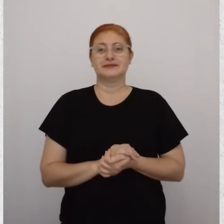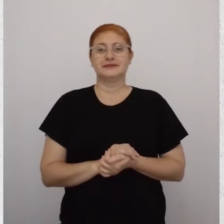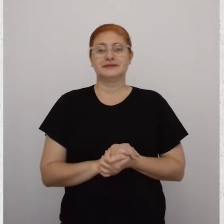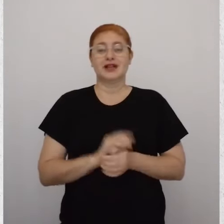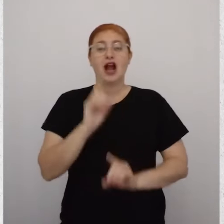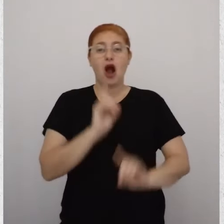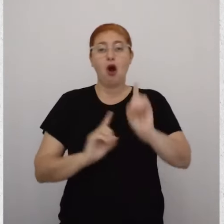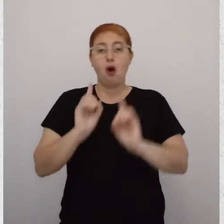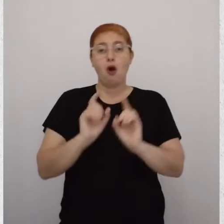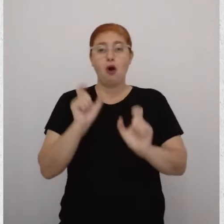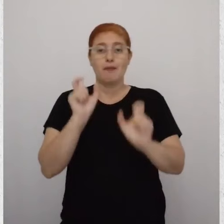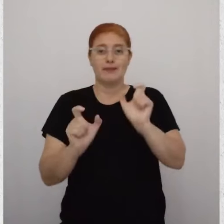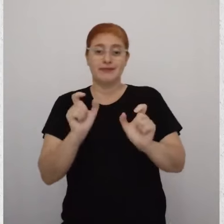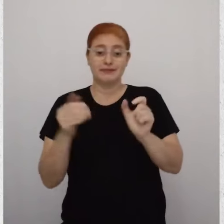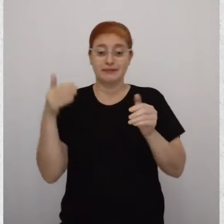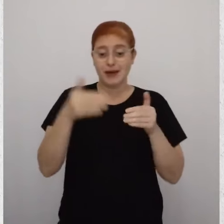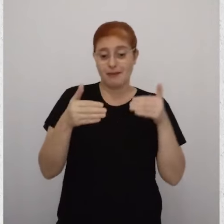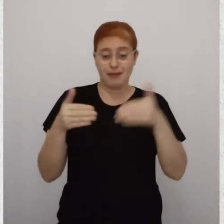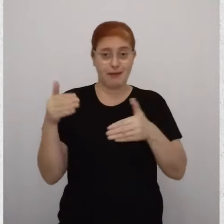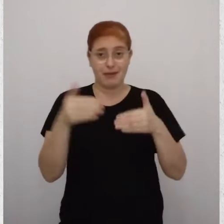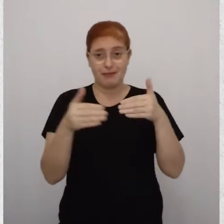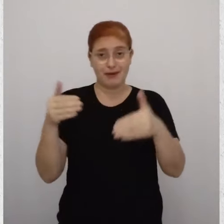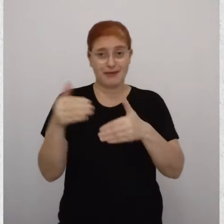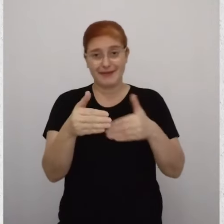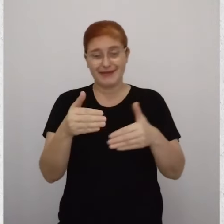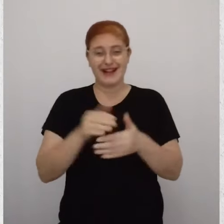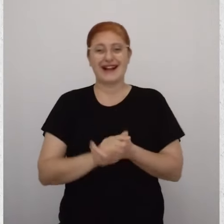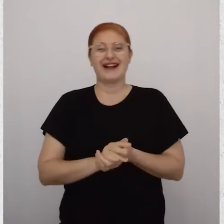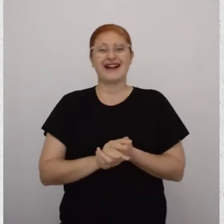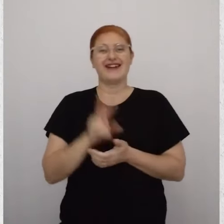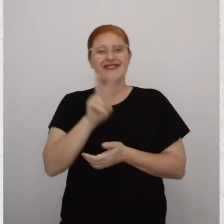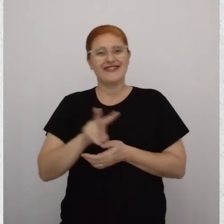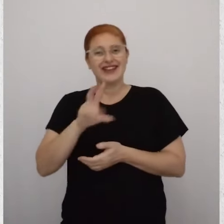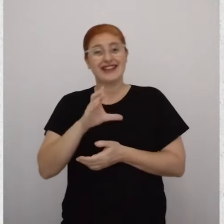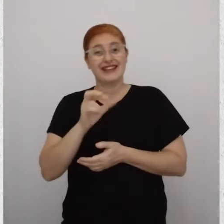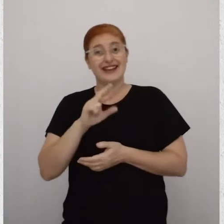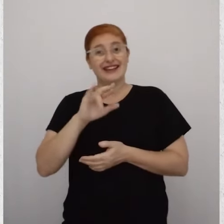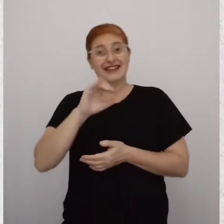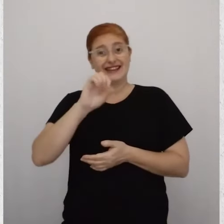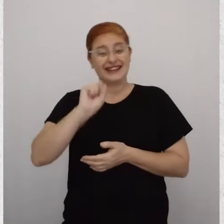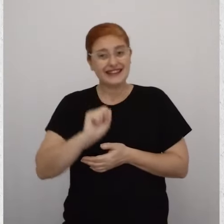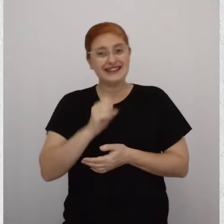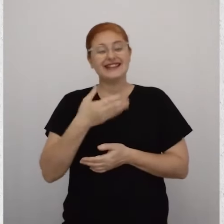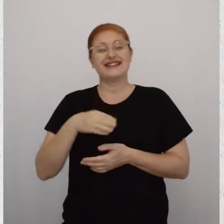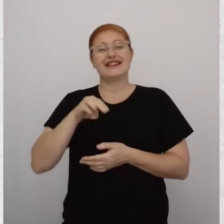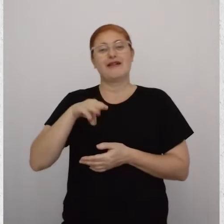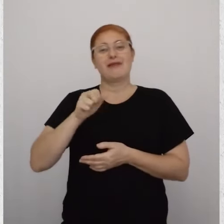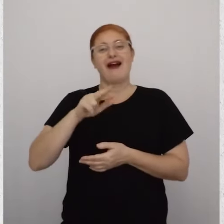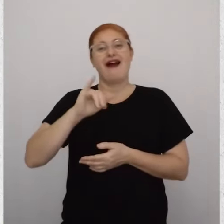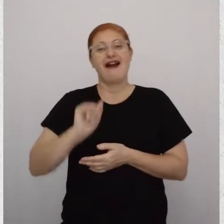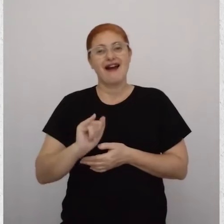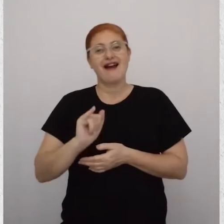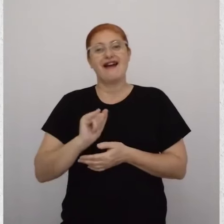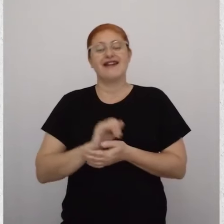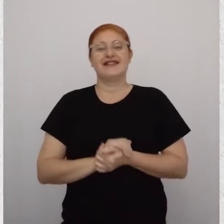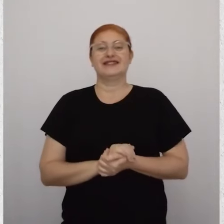Algumas pessoas estão entrando, estou vendo aqui a Cris Gomes, a Mária Azevedo,